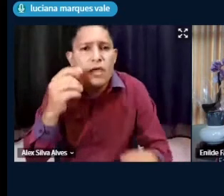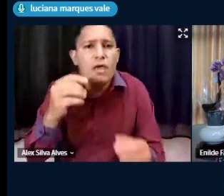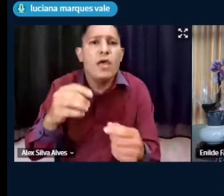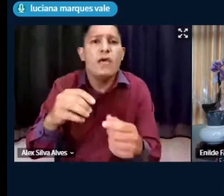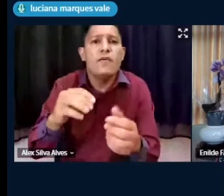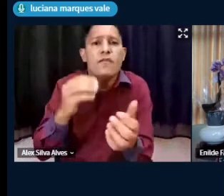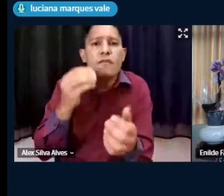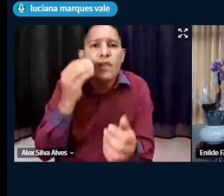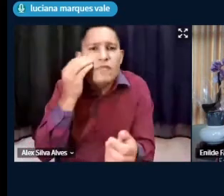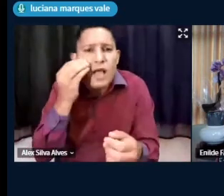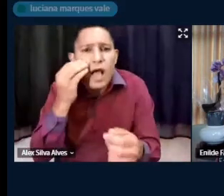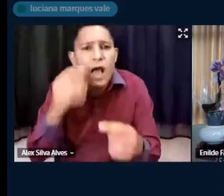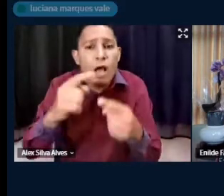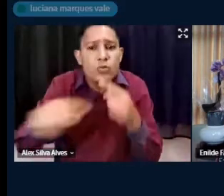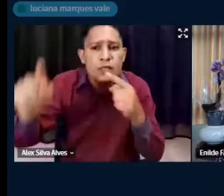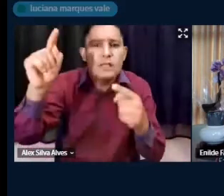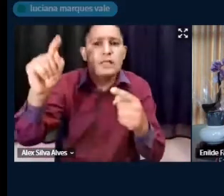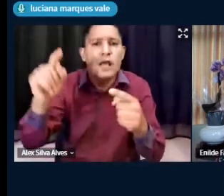a ausência